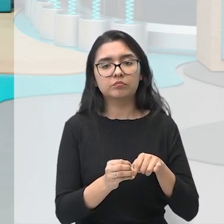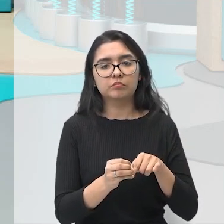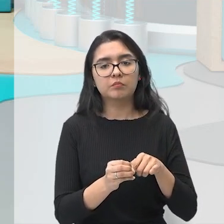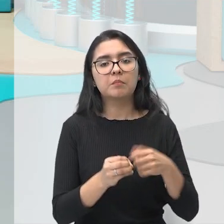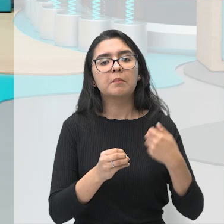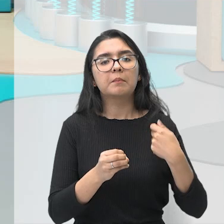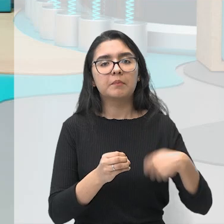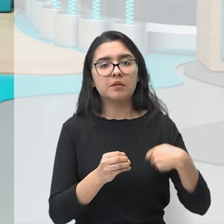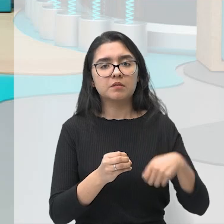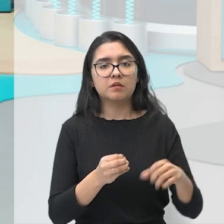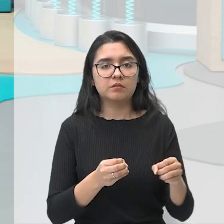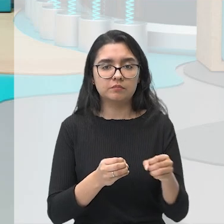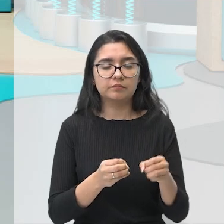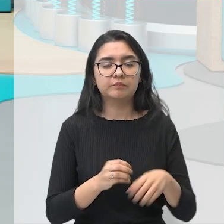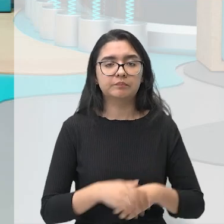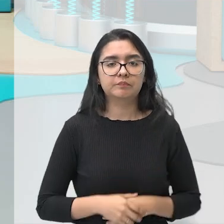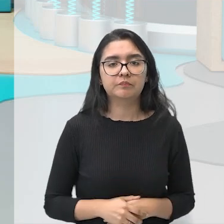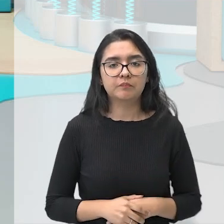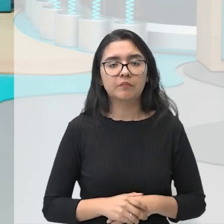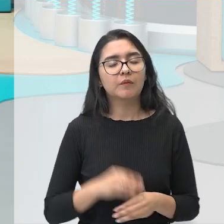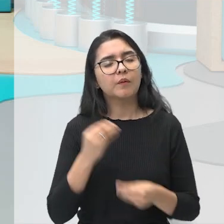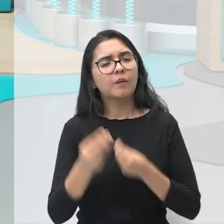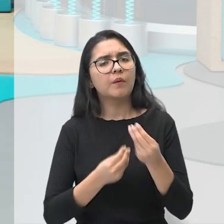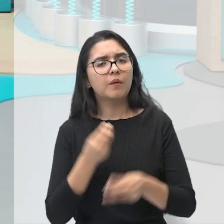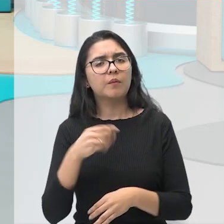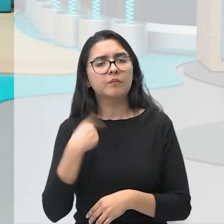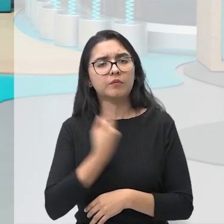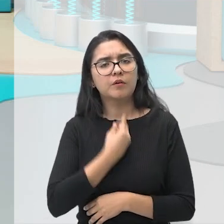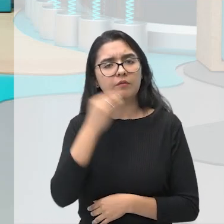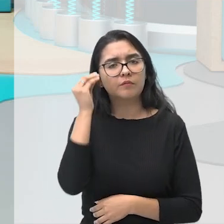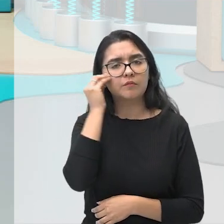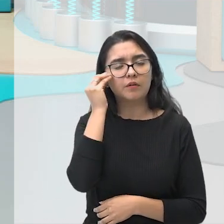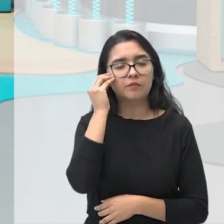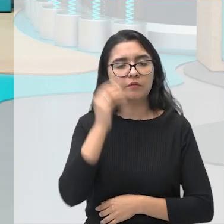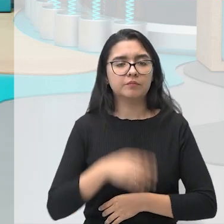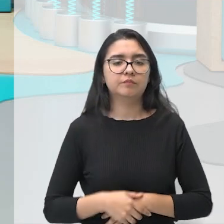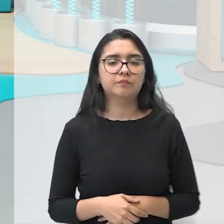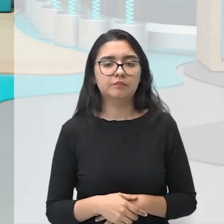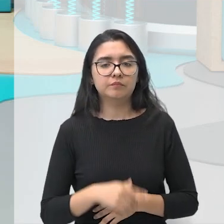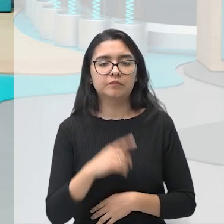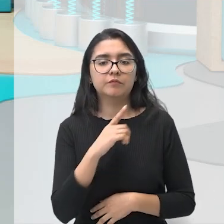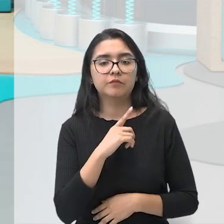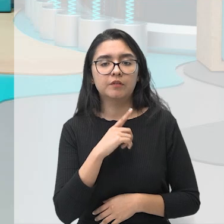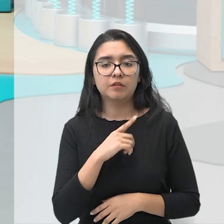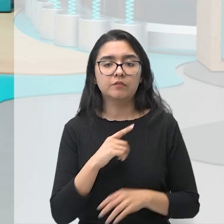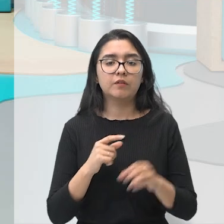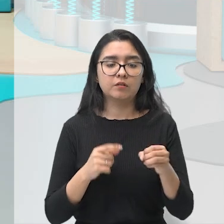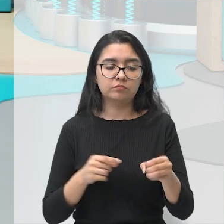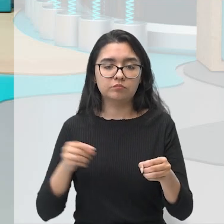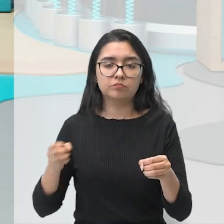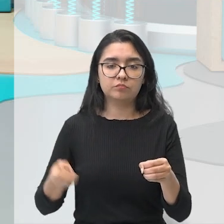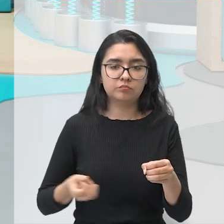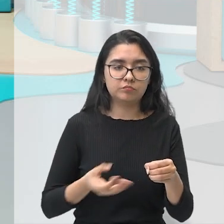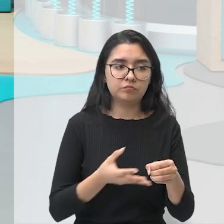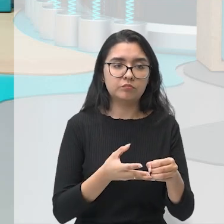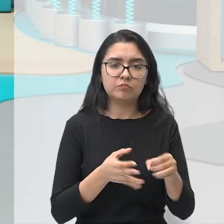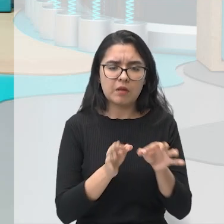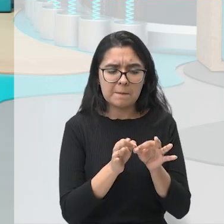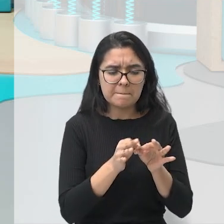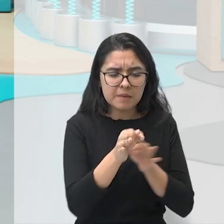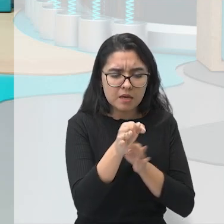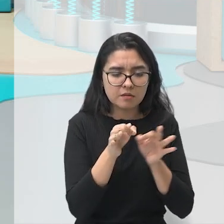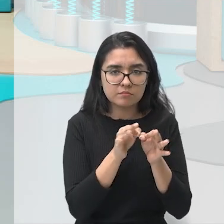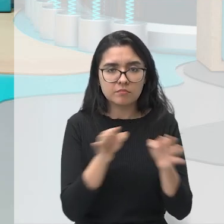bochas devem ser aproximadas. E como que a gente verifica? Nós vamos chegar ali bem próximo dela, tirar algumas medidas.